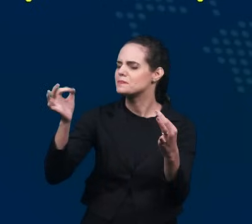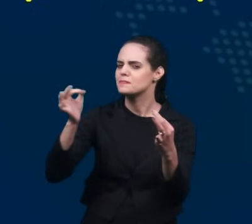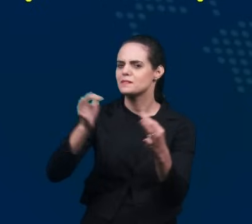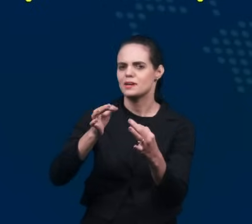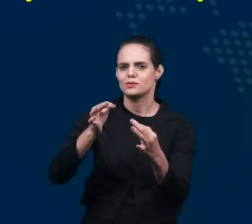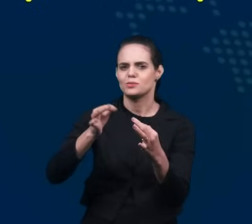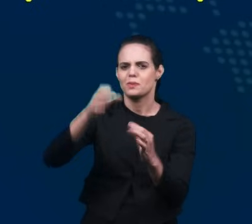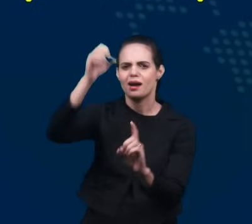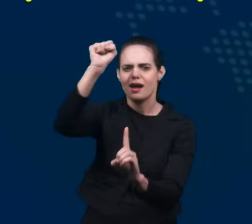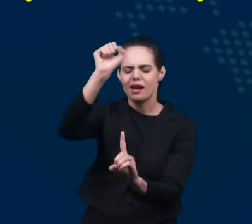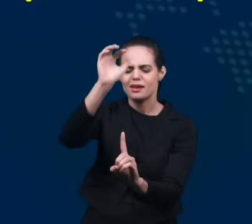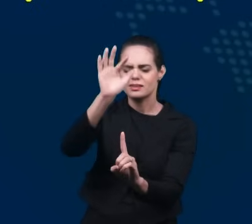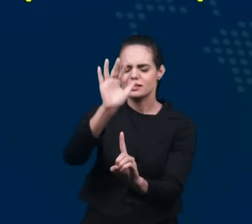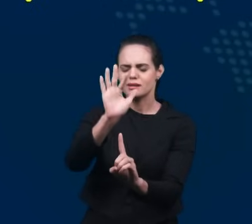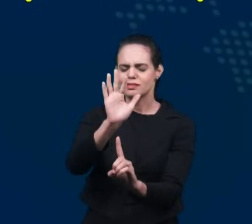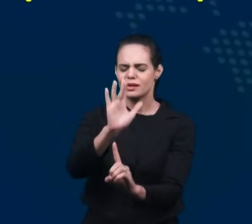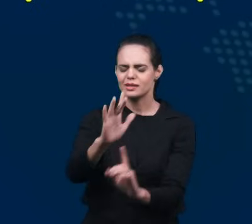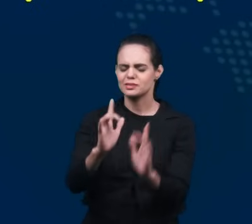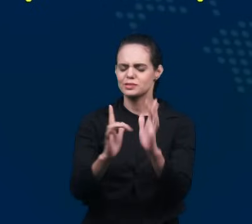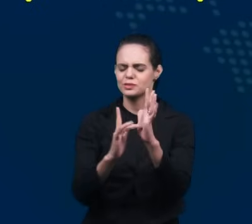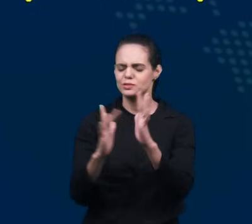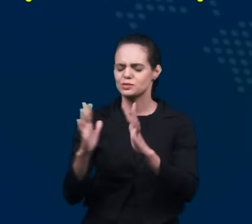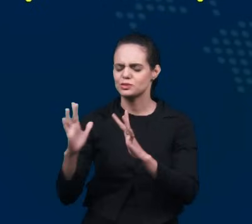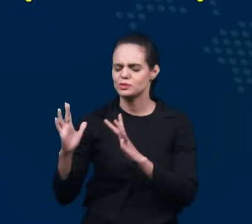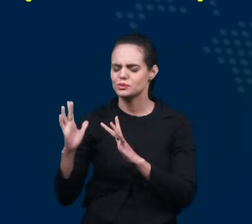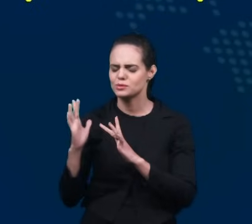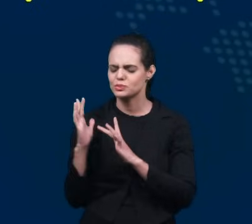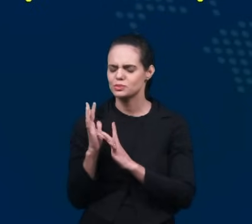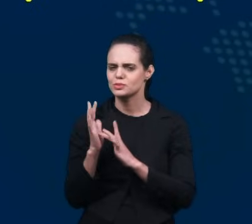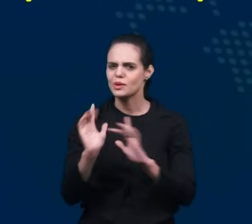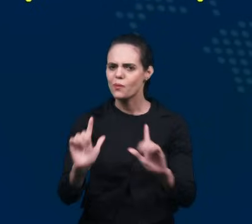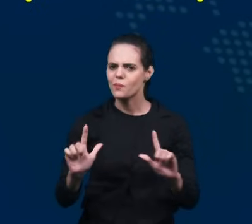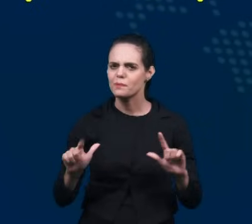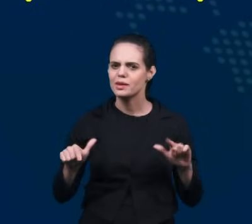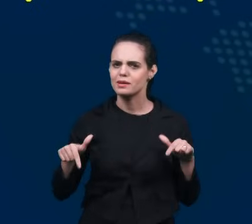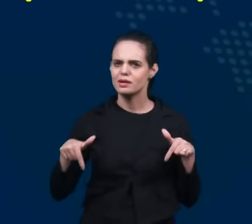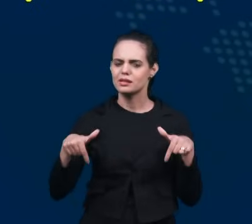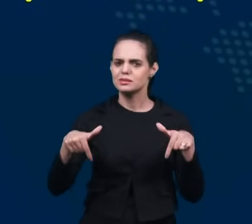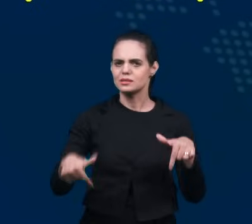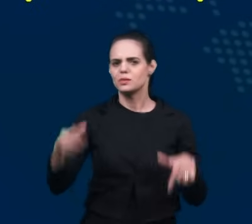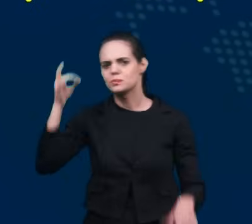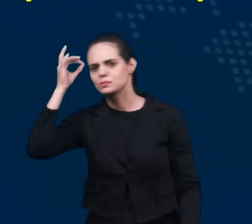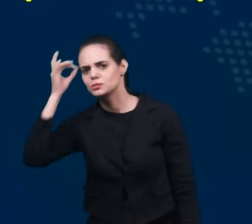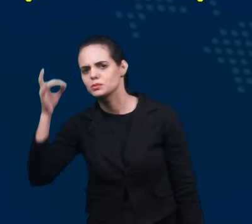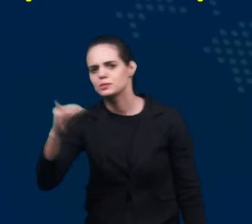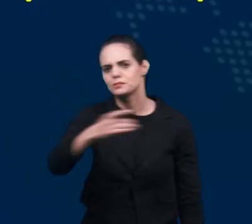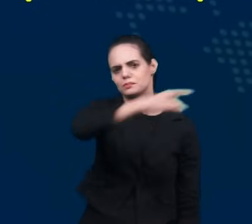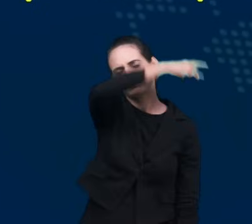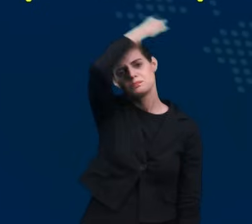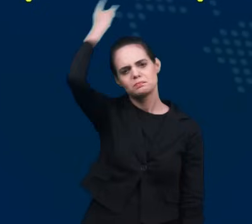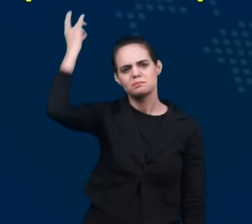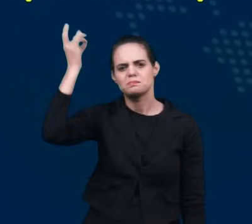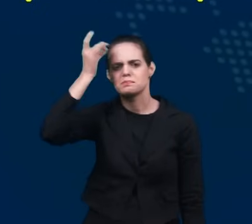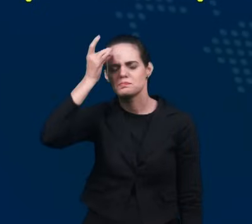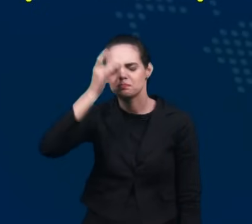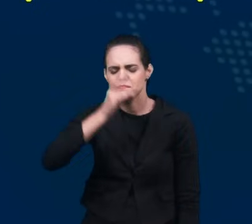Jesus, que a operação do Espírito Santo de Deus, Amém, venha sobre nós,